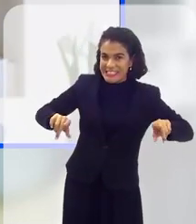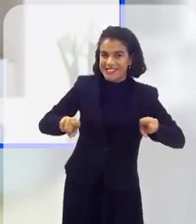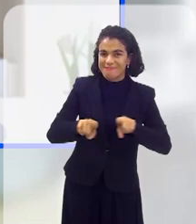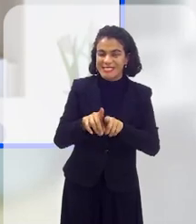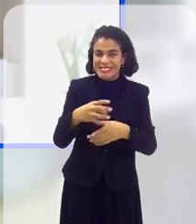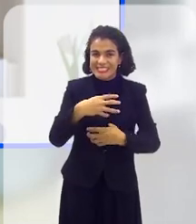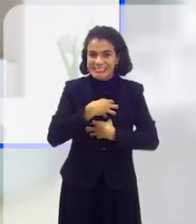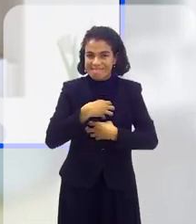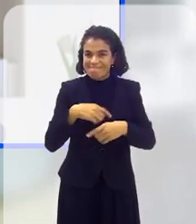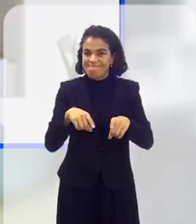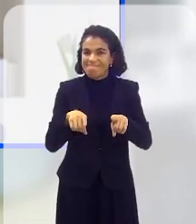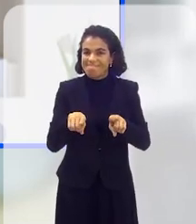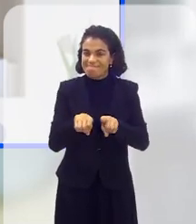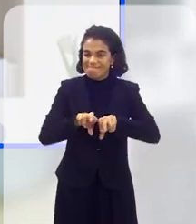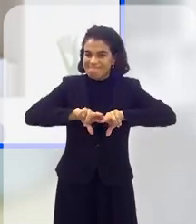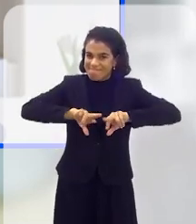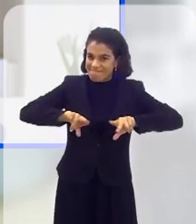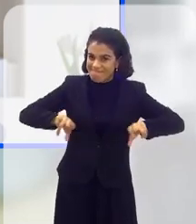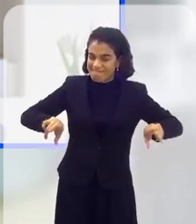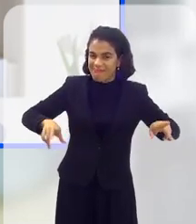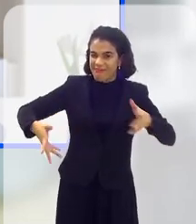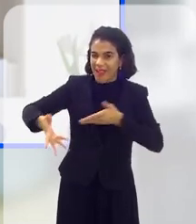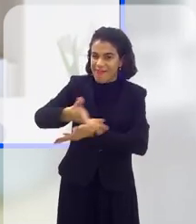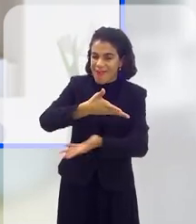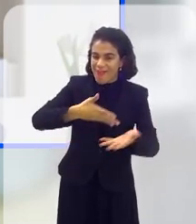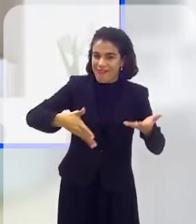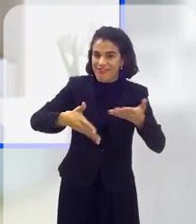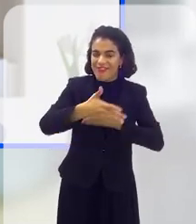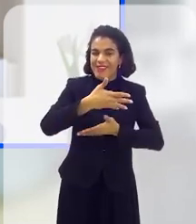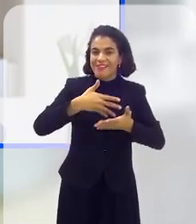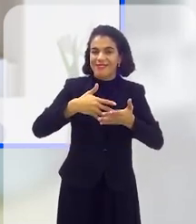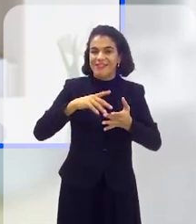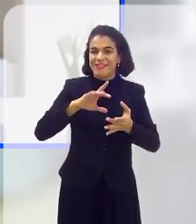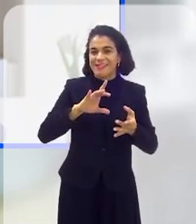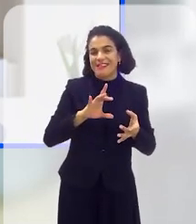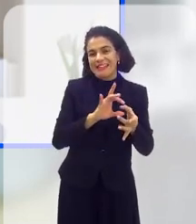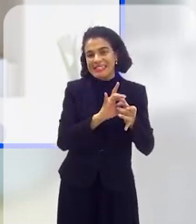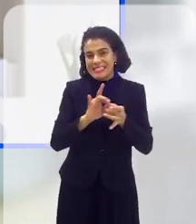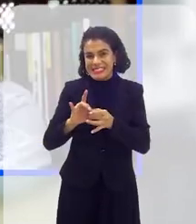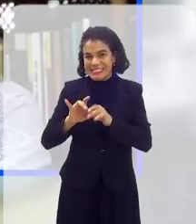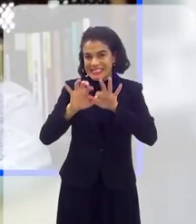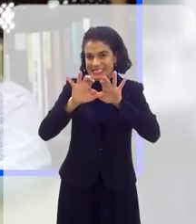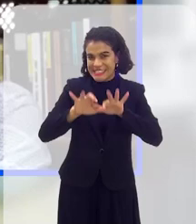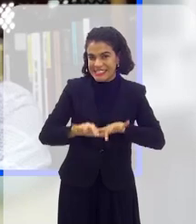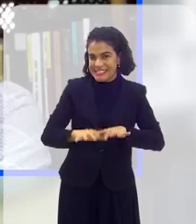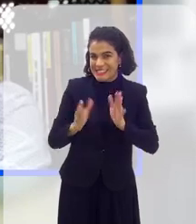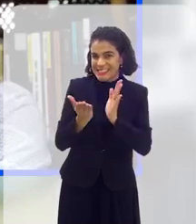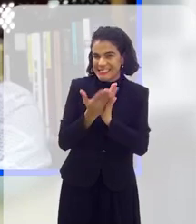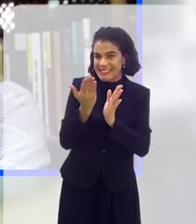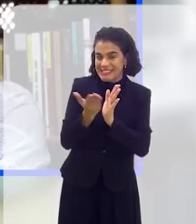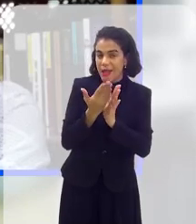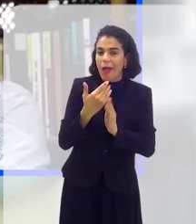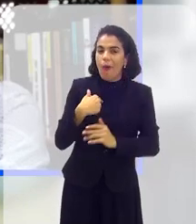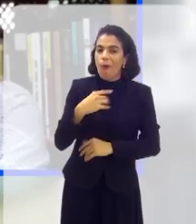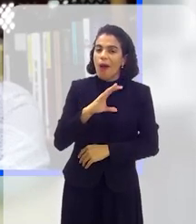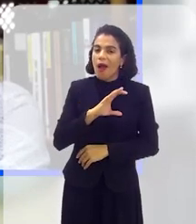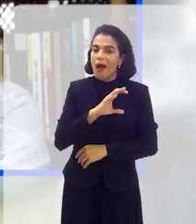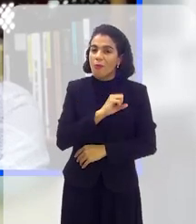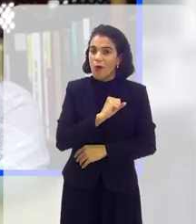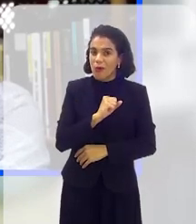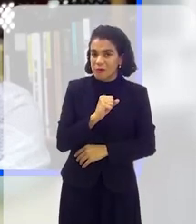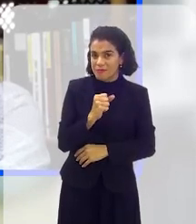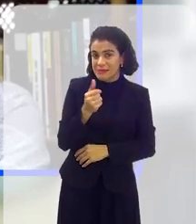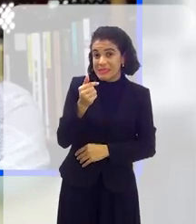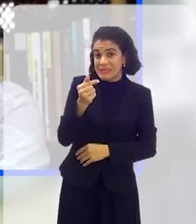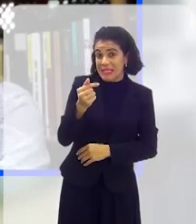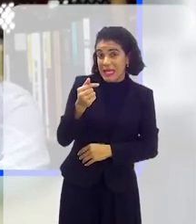e sentimentos que devem estar envolvidos aí nessa trama, né, Chico? Você Com mesmo falou certeza. aí, é uma paixão